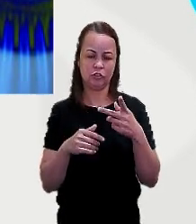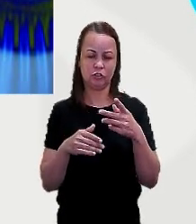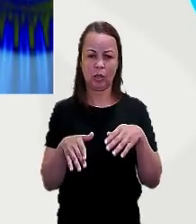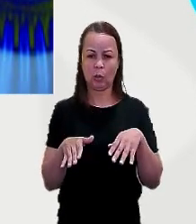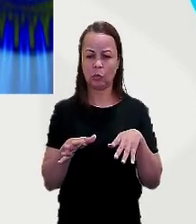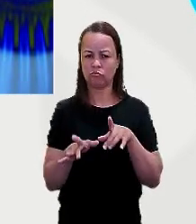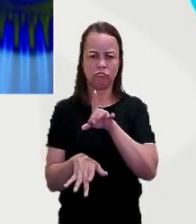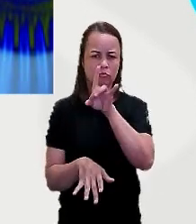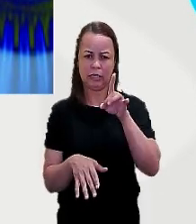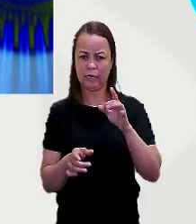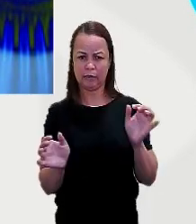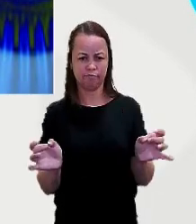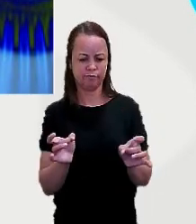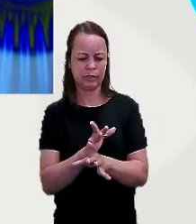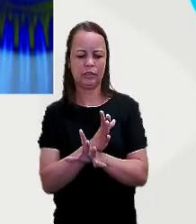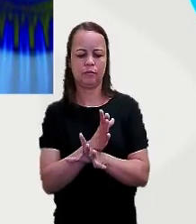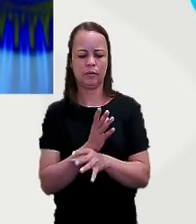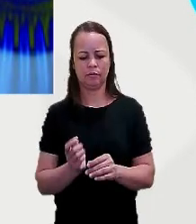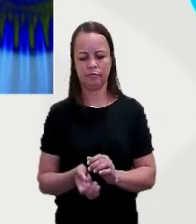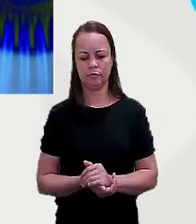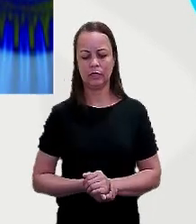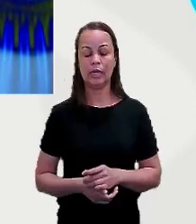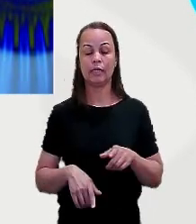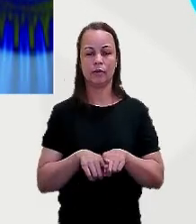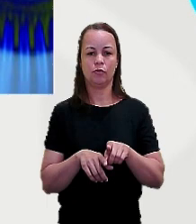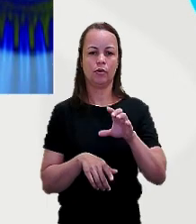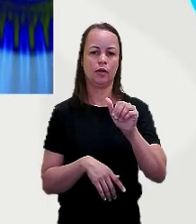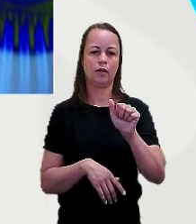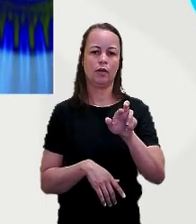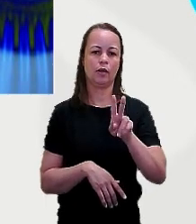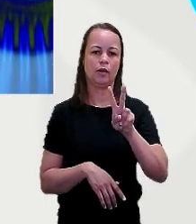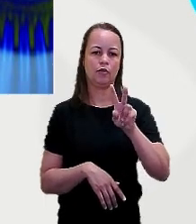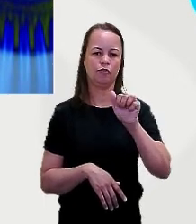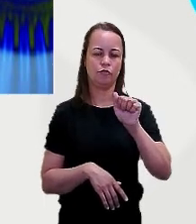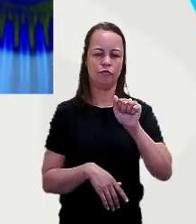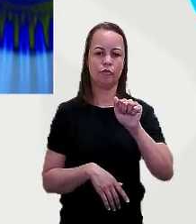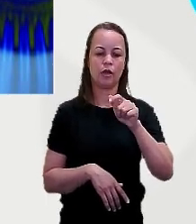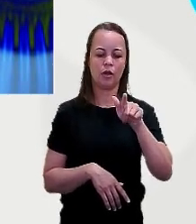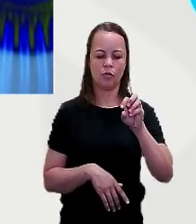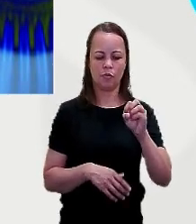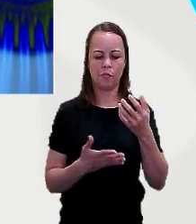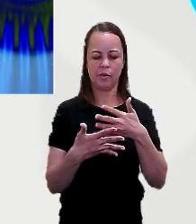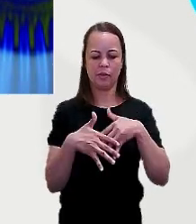acabar. O carvão mineral também é uma fonte de energia não